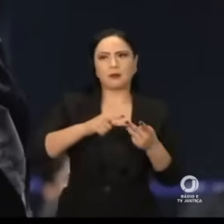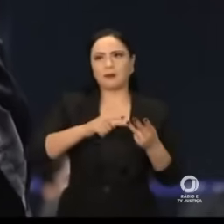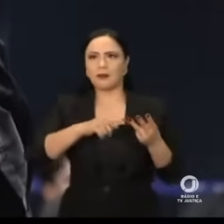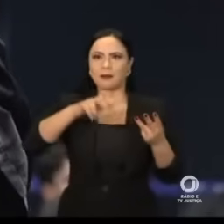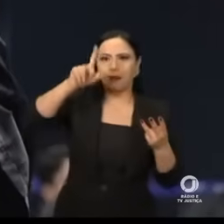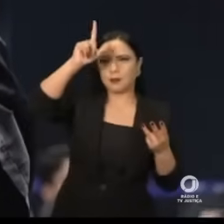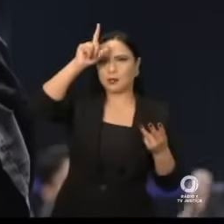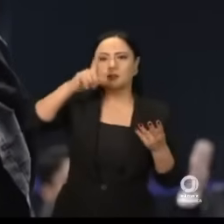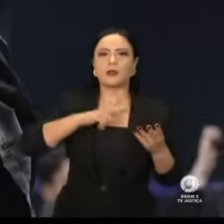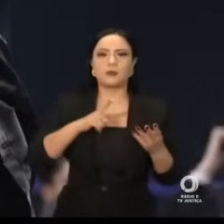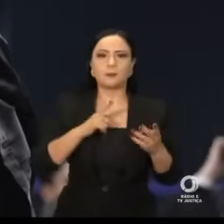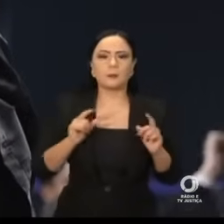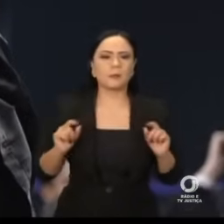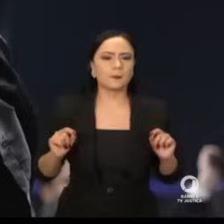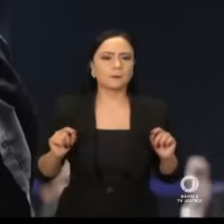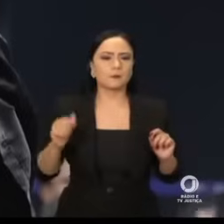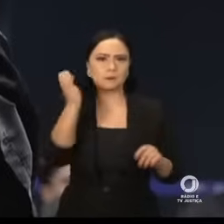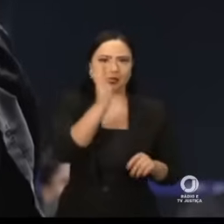tem.